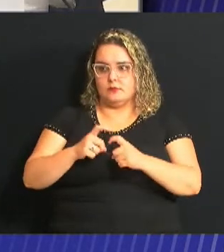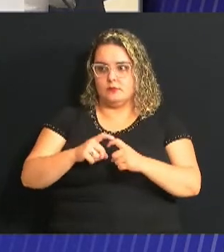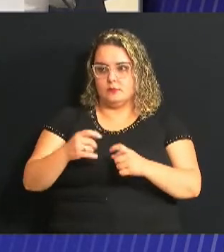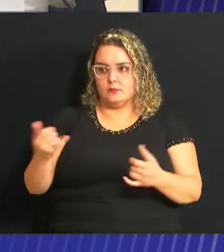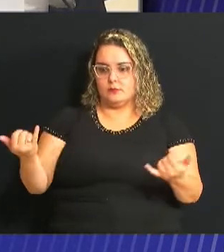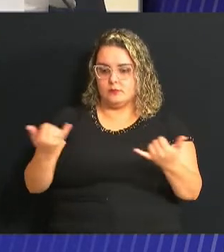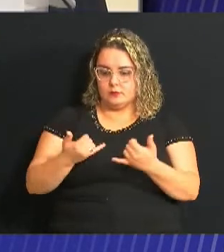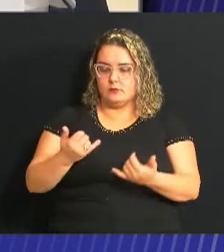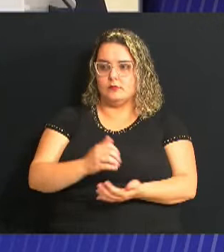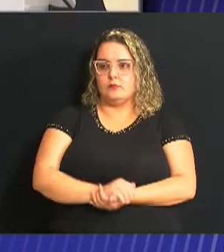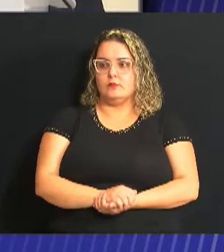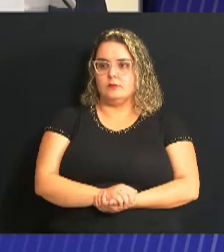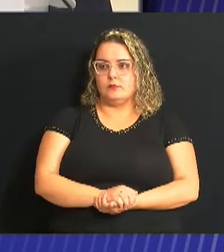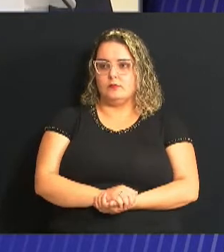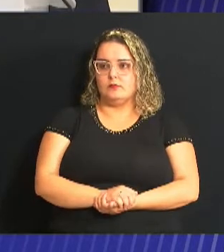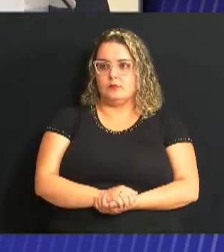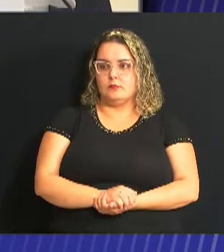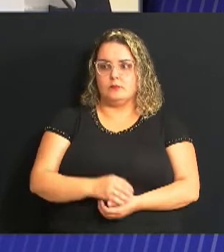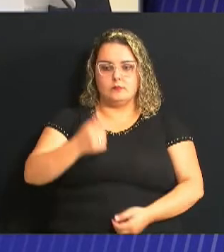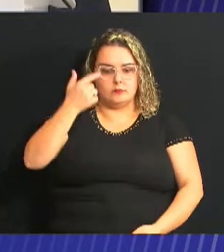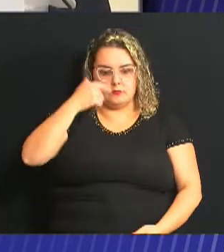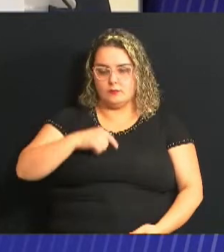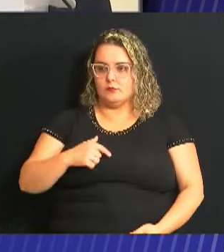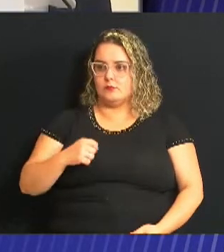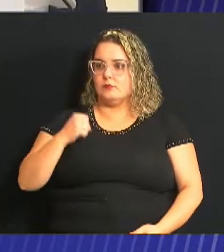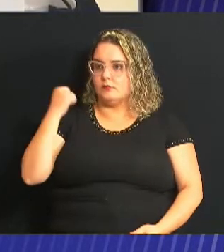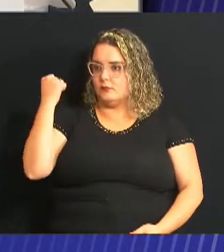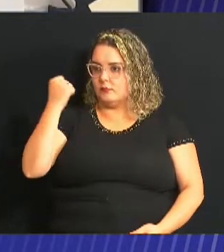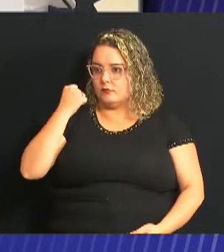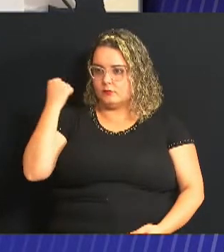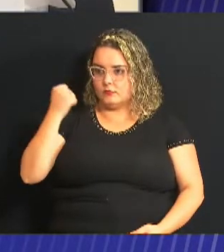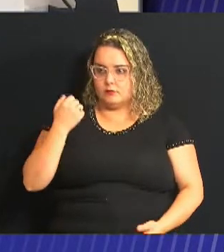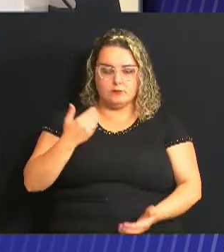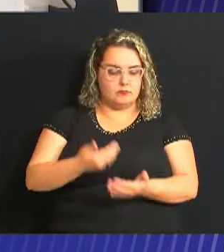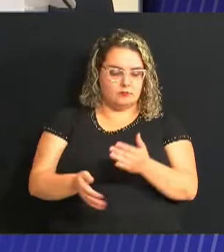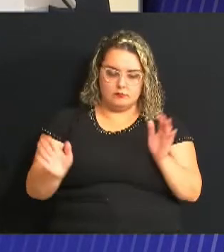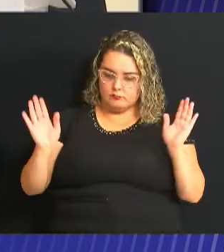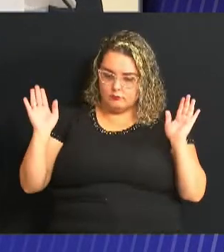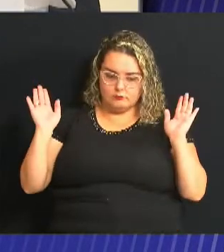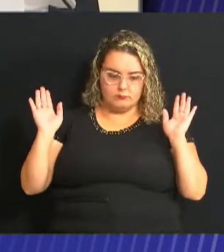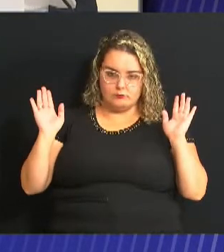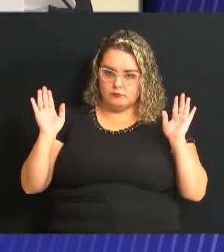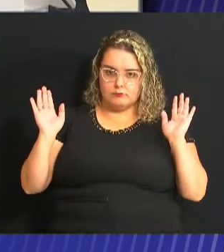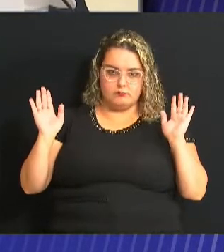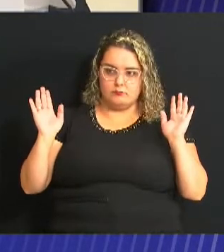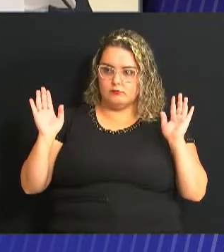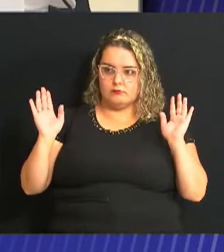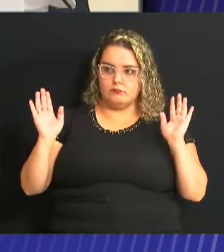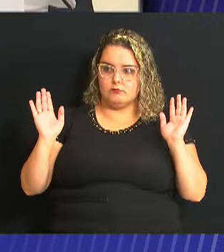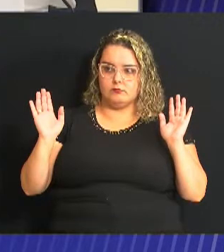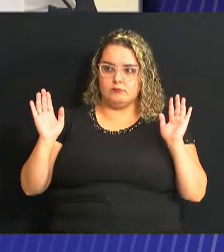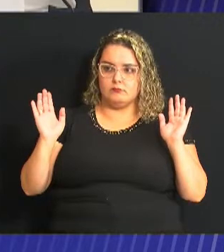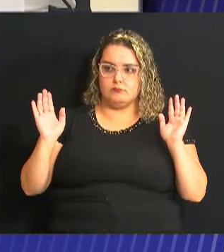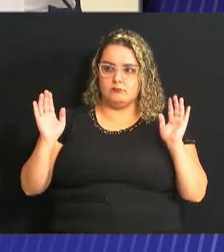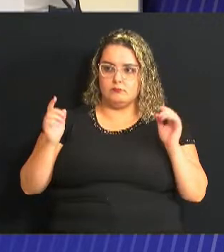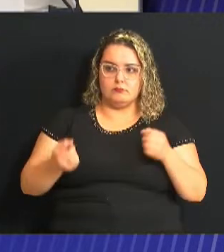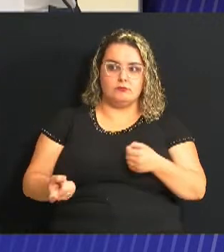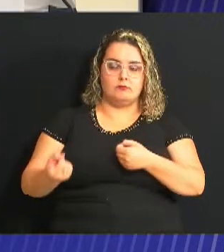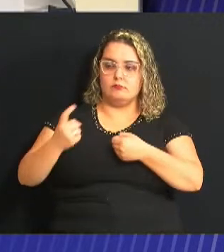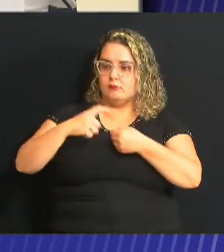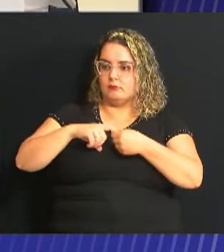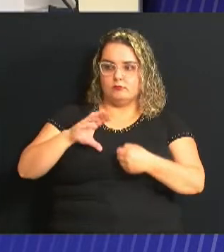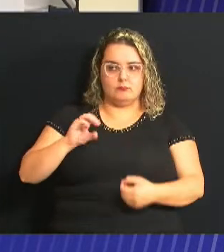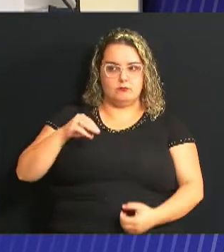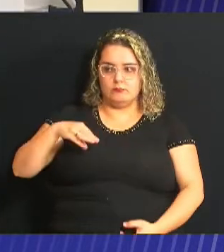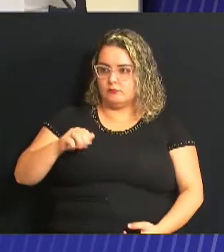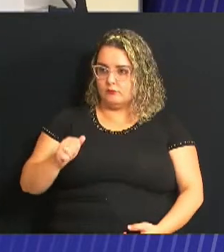que o meu caso era um caso perdido, porque eu nem voltava do coma, não conseguia